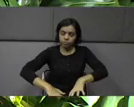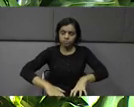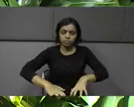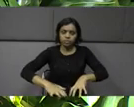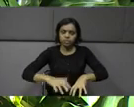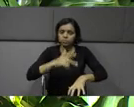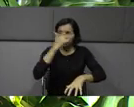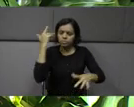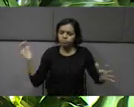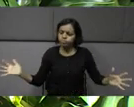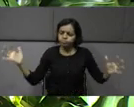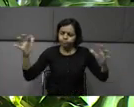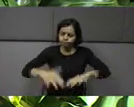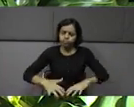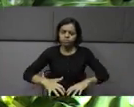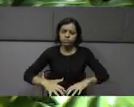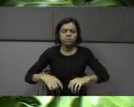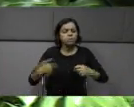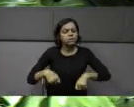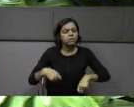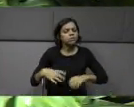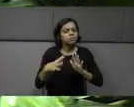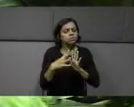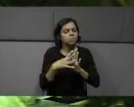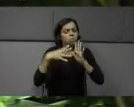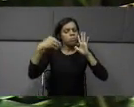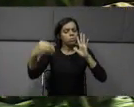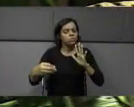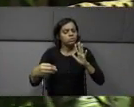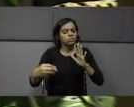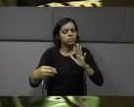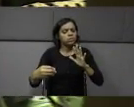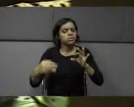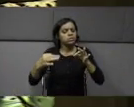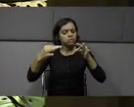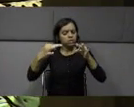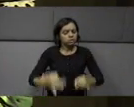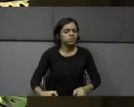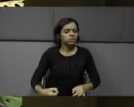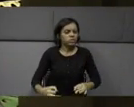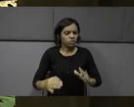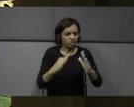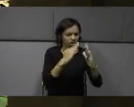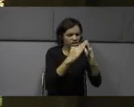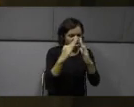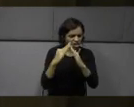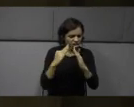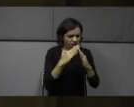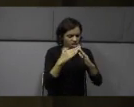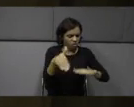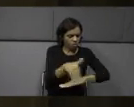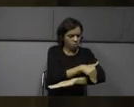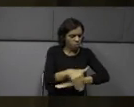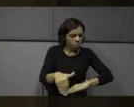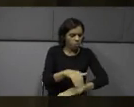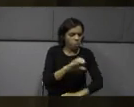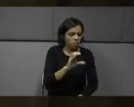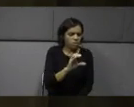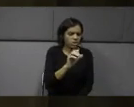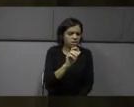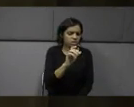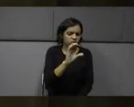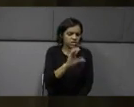replicando modelos apenas pelo cep que o condicionou os